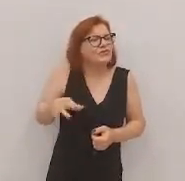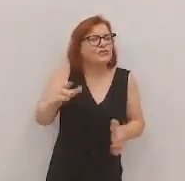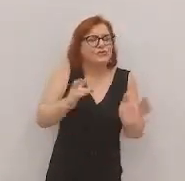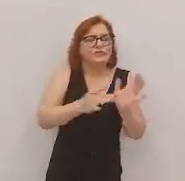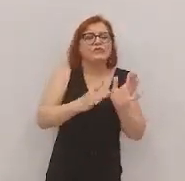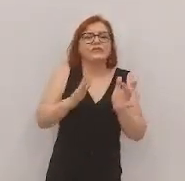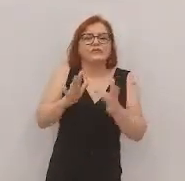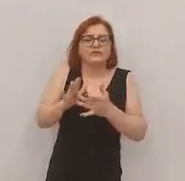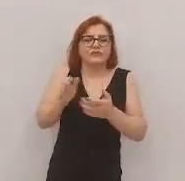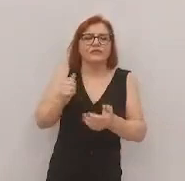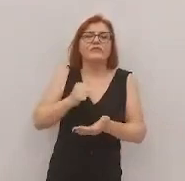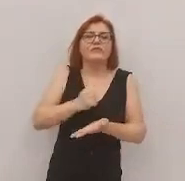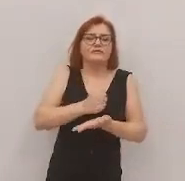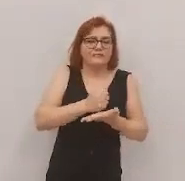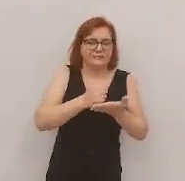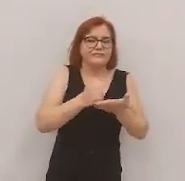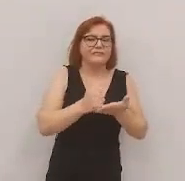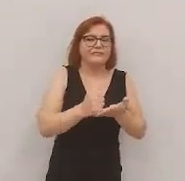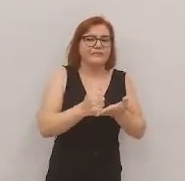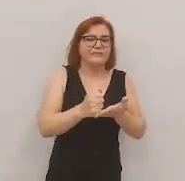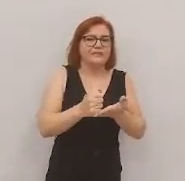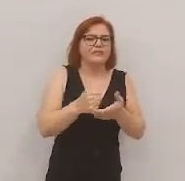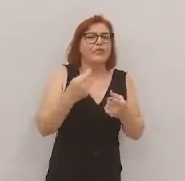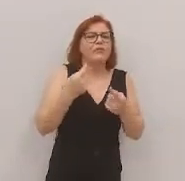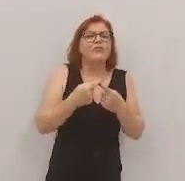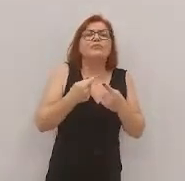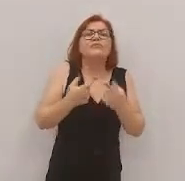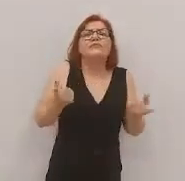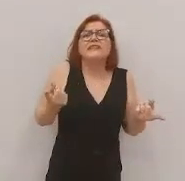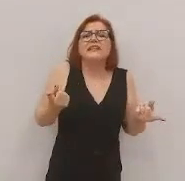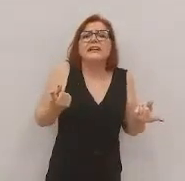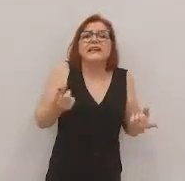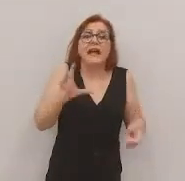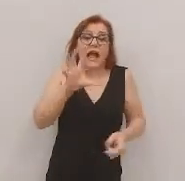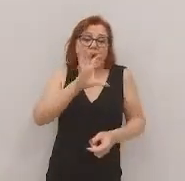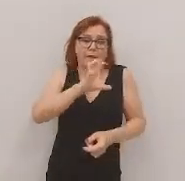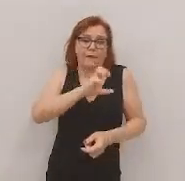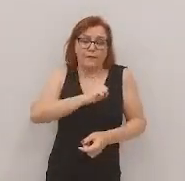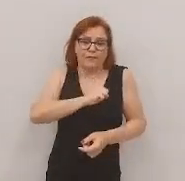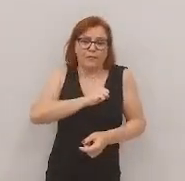passou. Irmãos, por amor, por causa de nós.